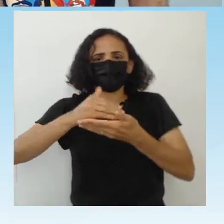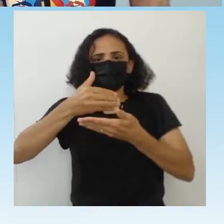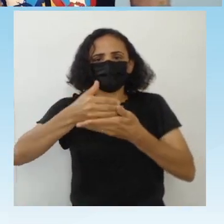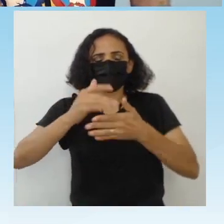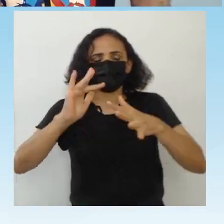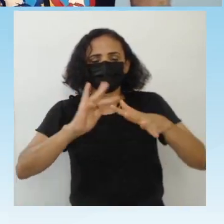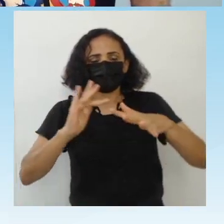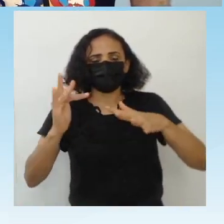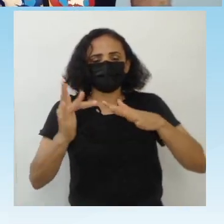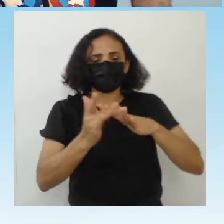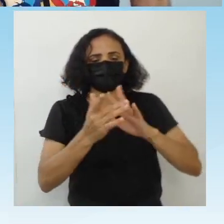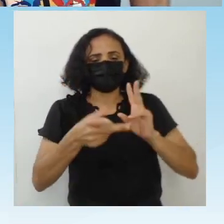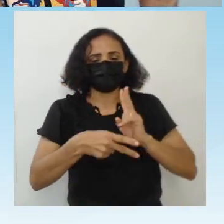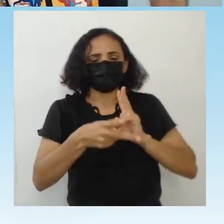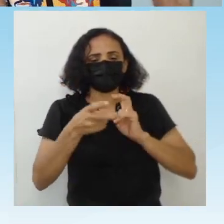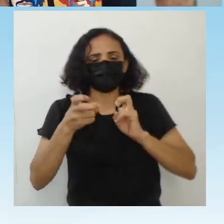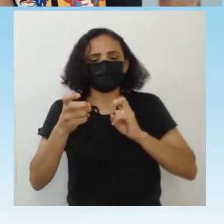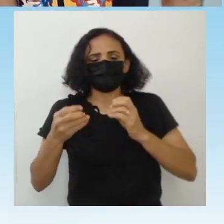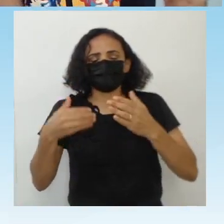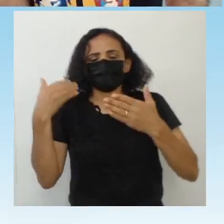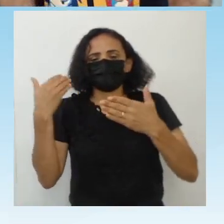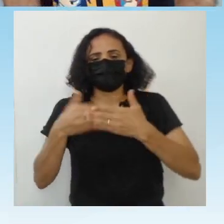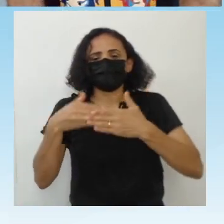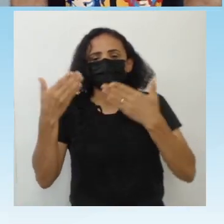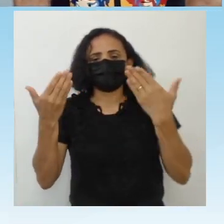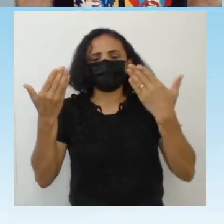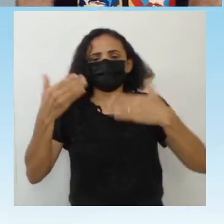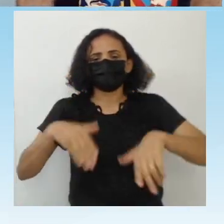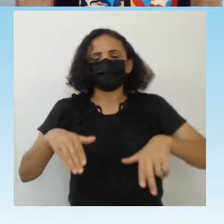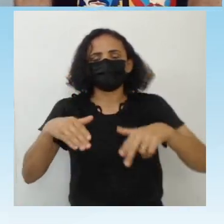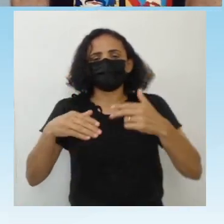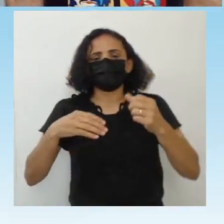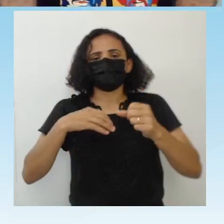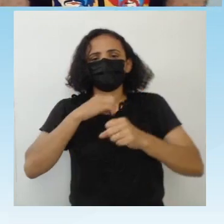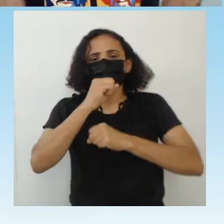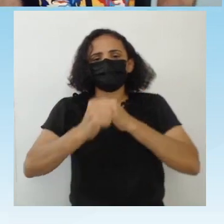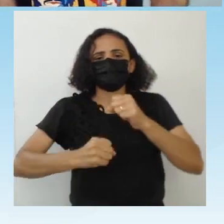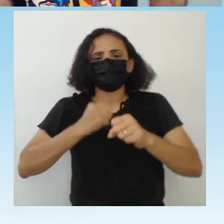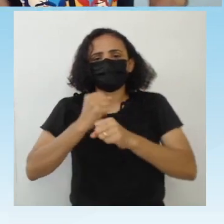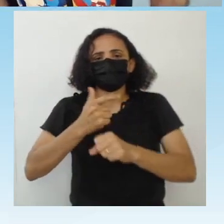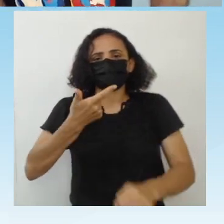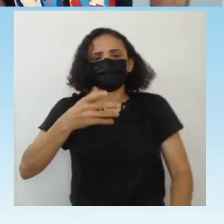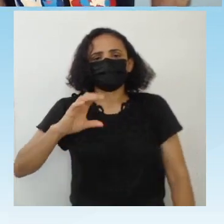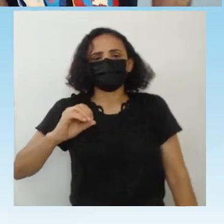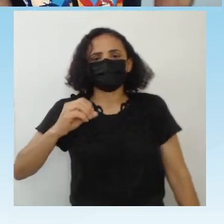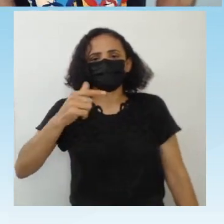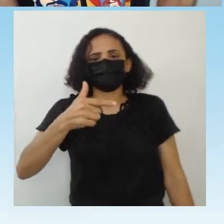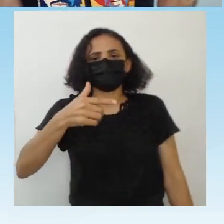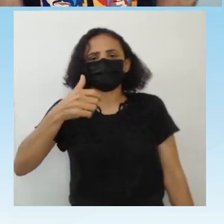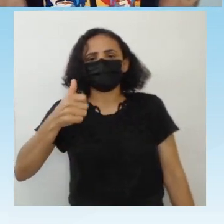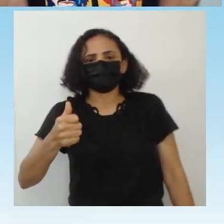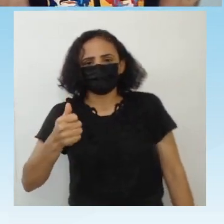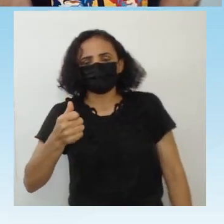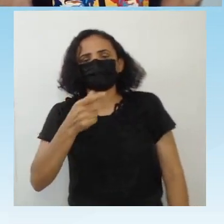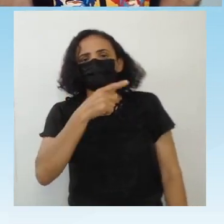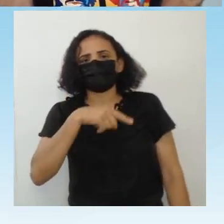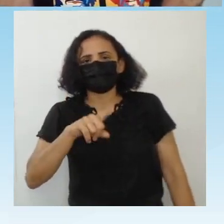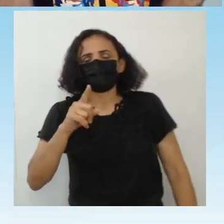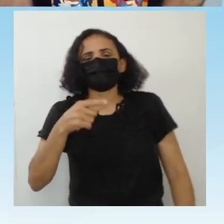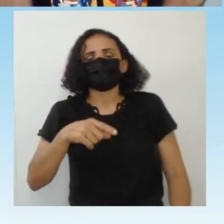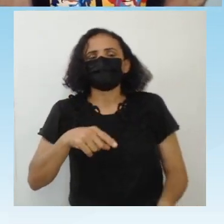deve estar muito atento a isso, porque a sua prova do Enem 2021 vai ter, no mínimo, uma questão